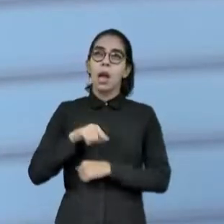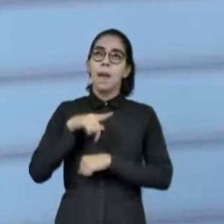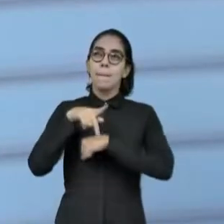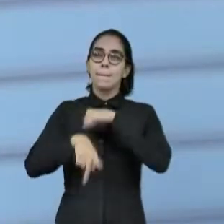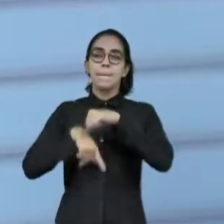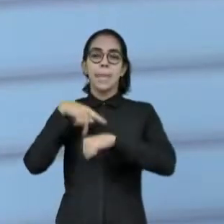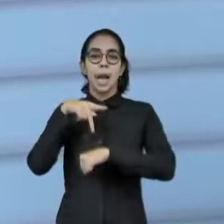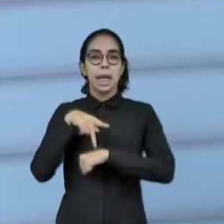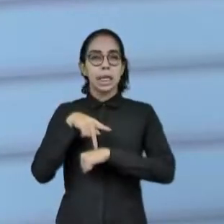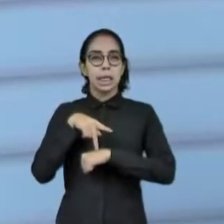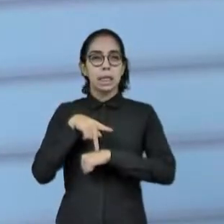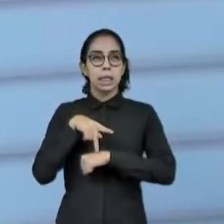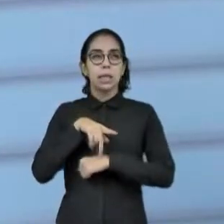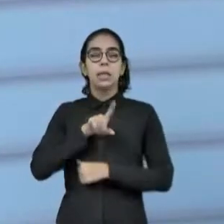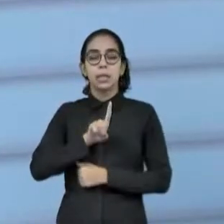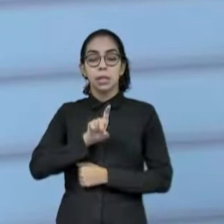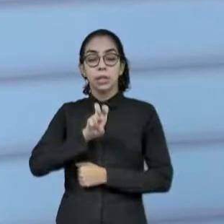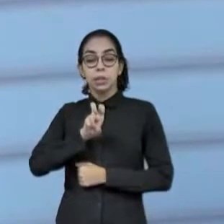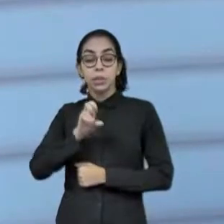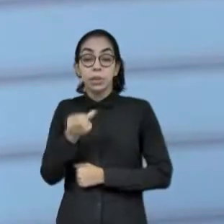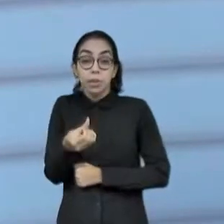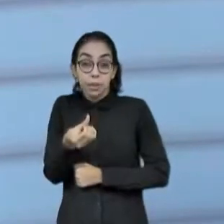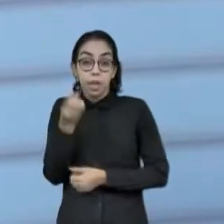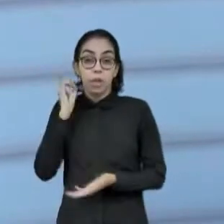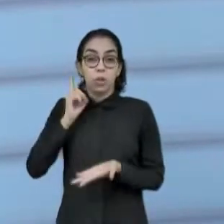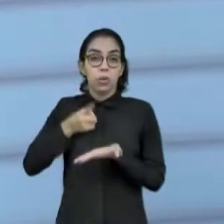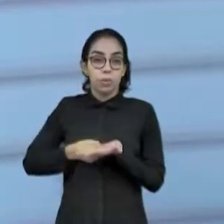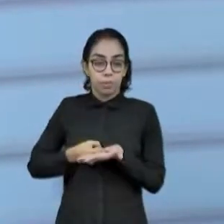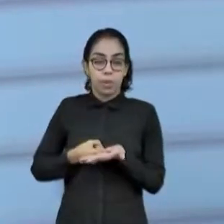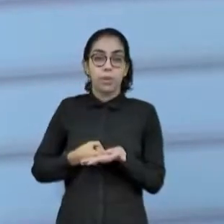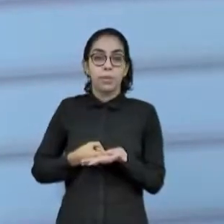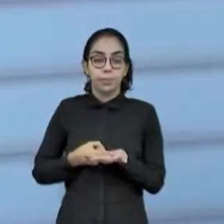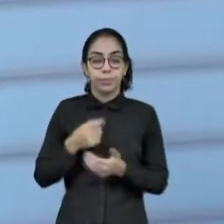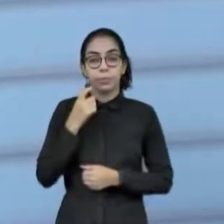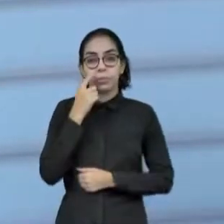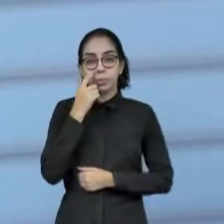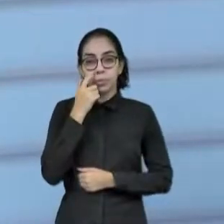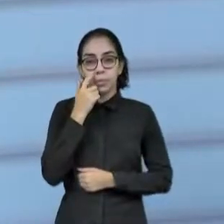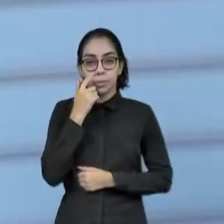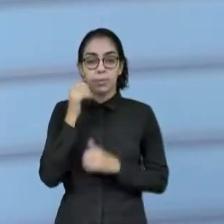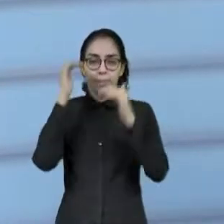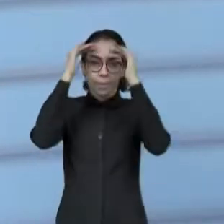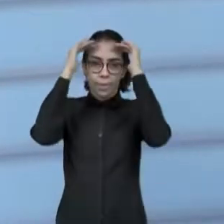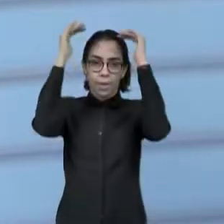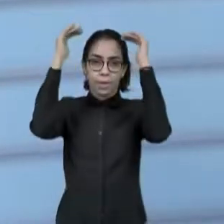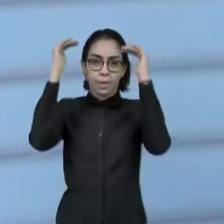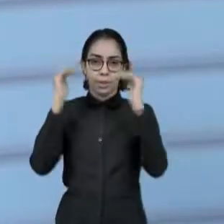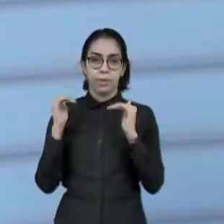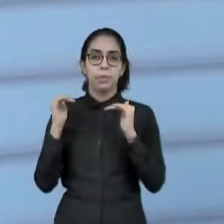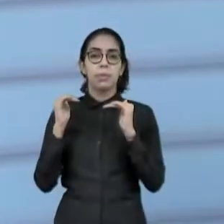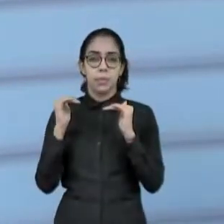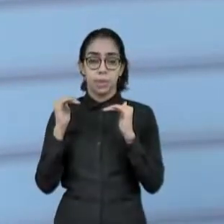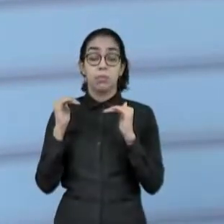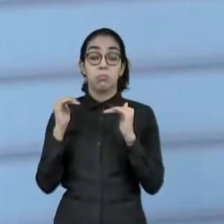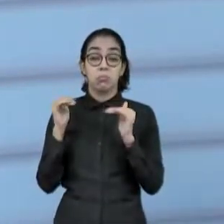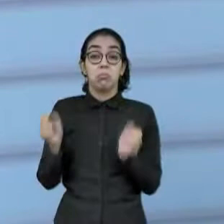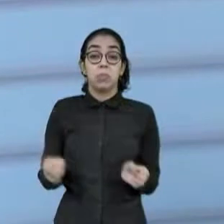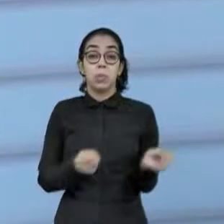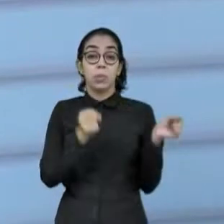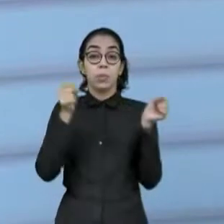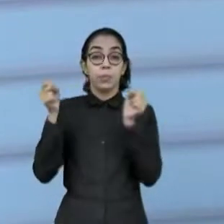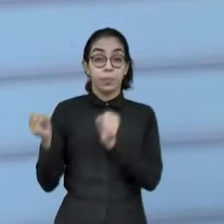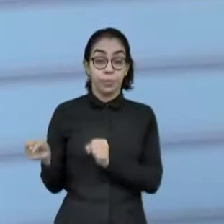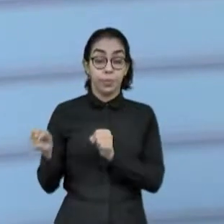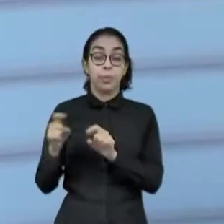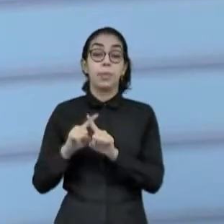agora, são 156 países que ela está presente, então é uma organização super respeitada. E esse relatório, ele é feito